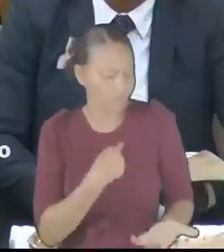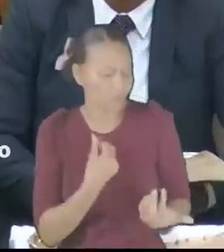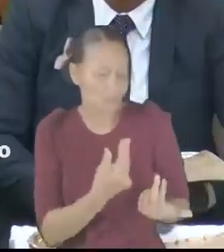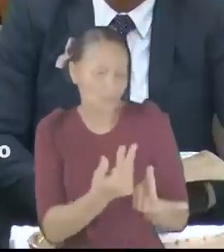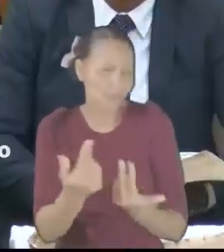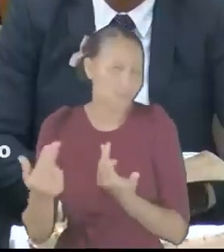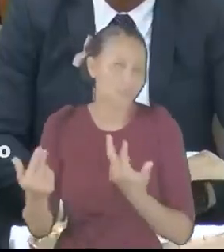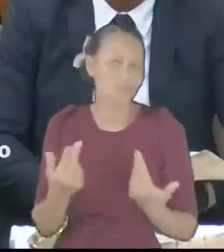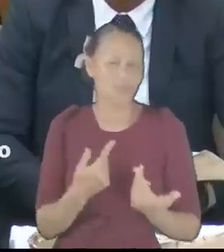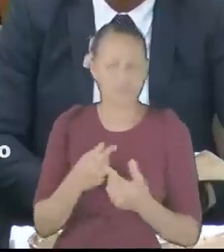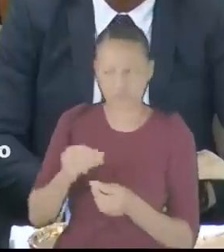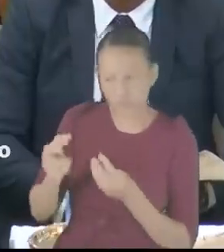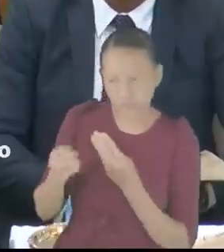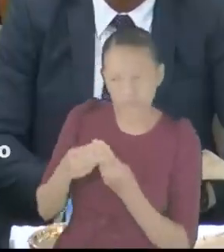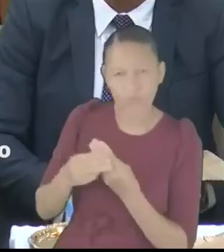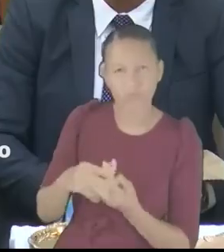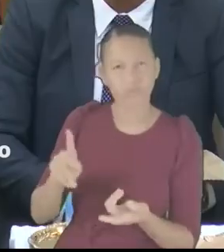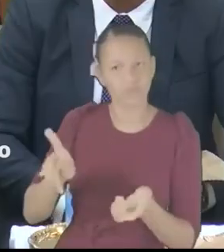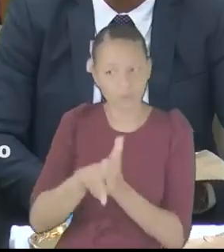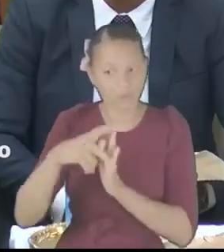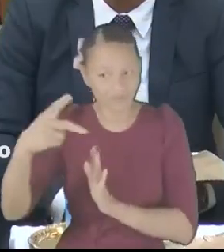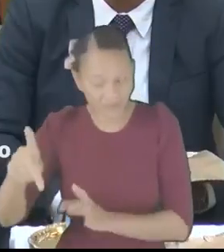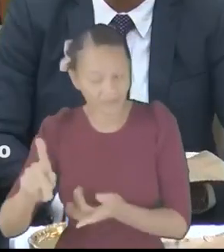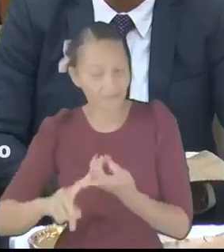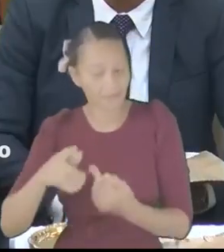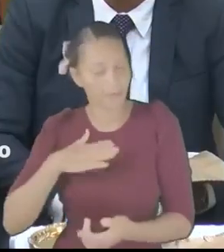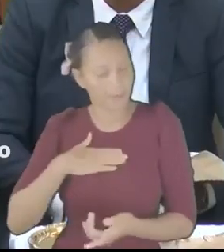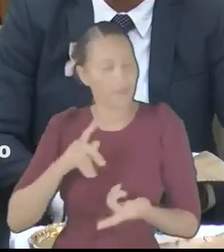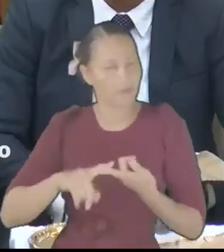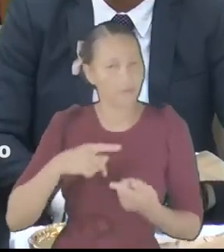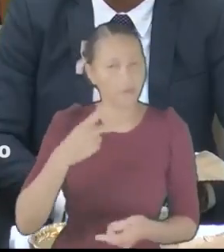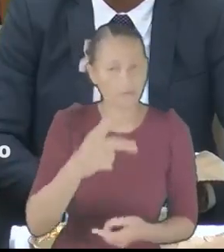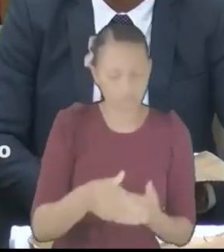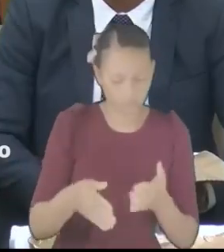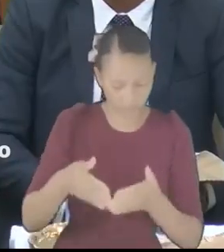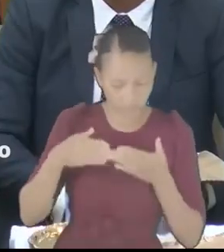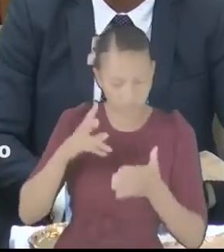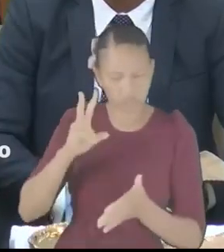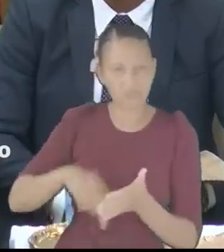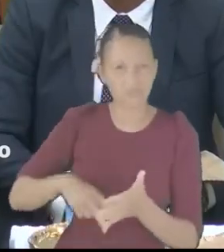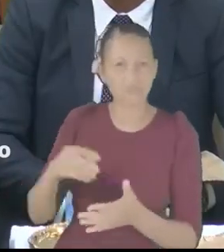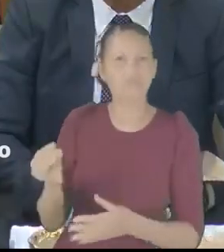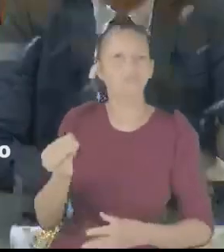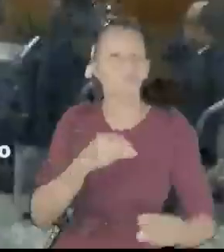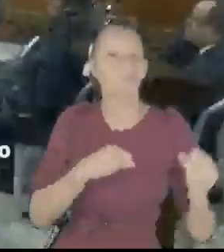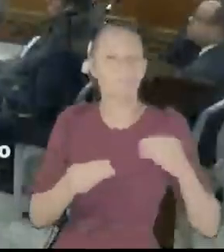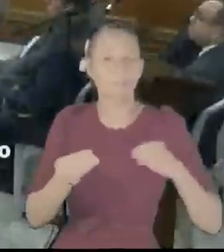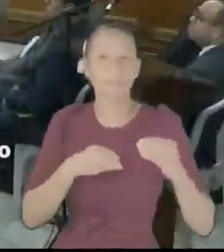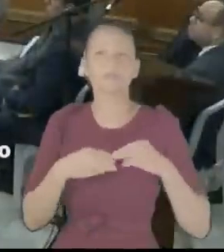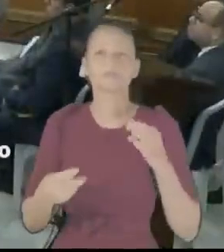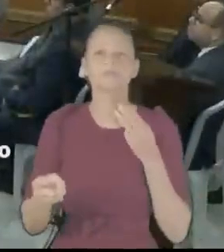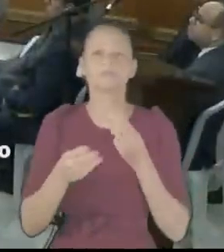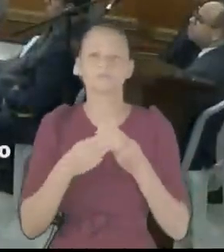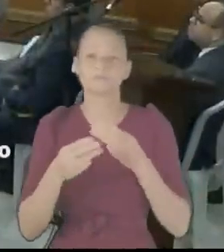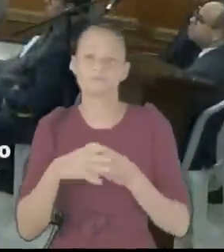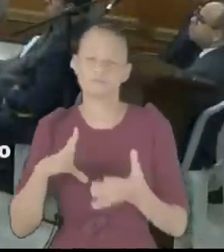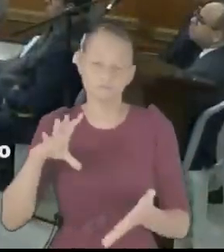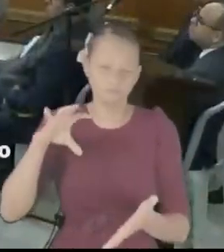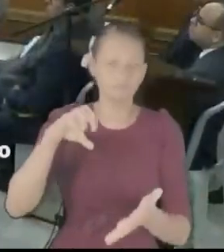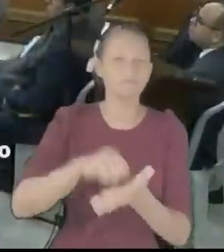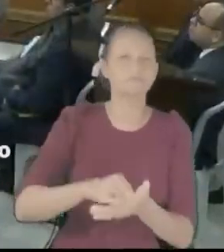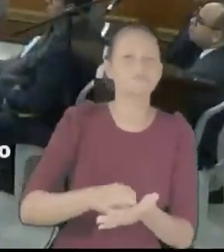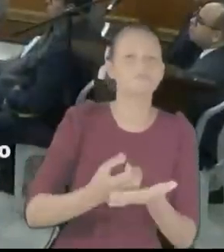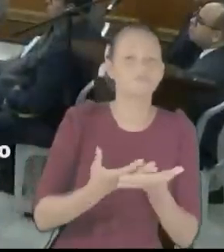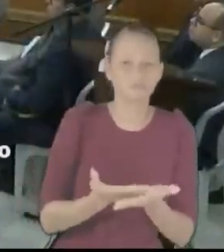Ali não era só o de Judá, era o deles e o meu e o seu. Por favor, veja aí. O pecado de Judá está